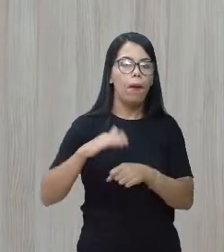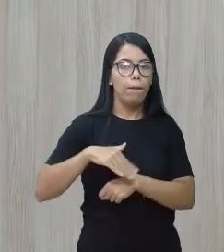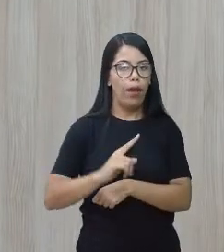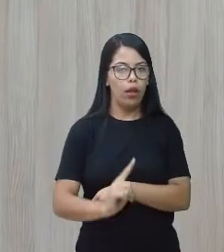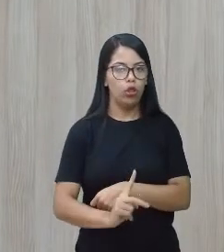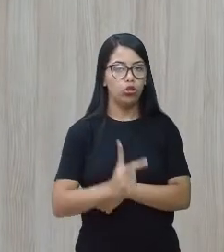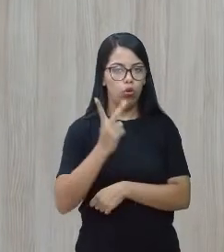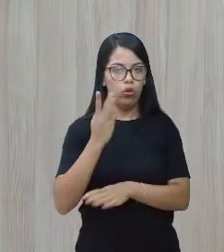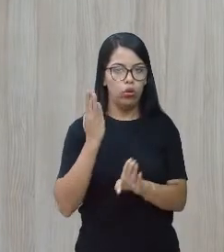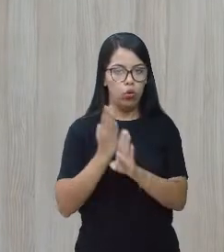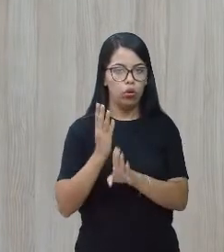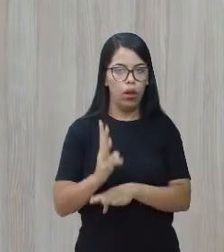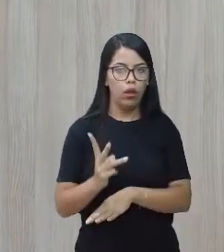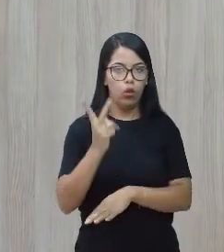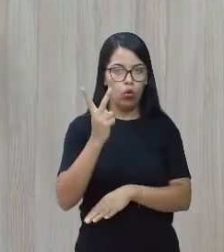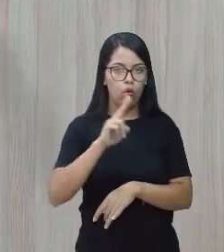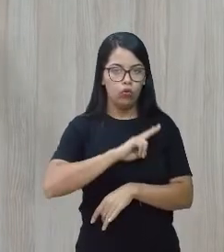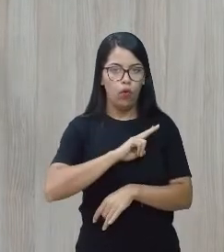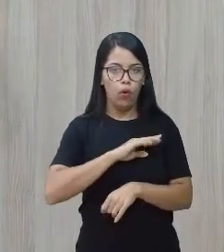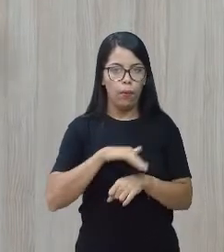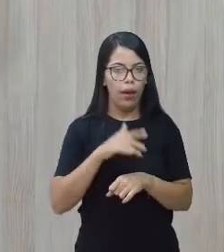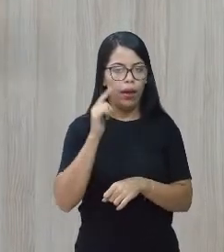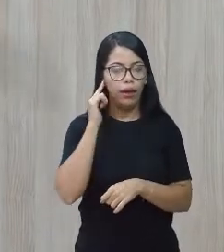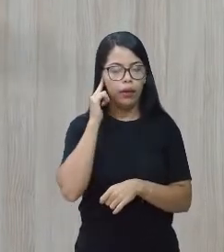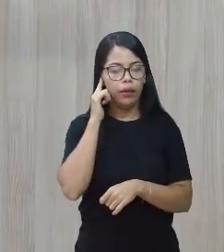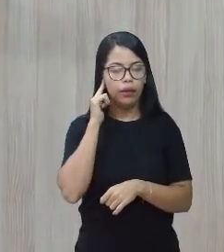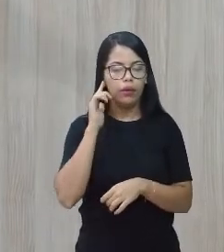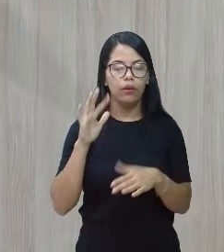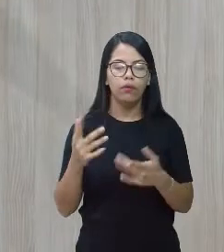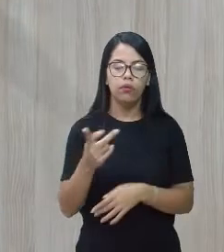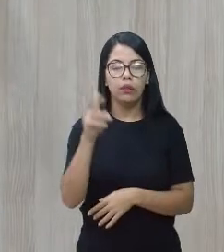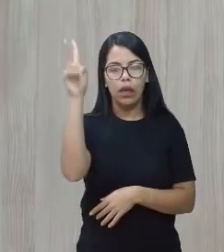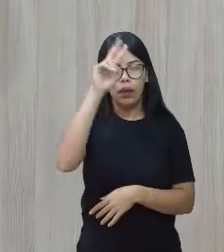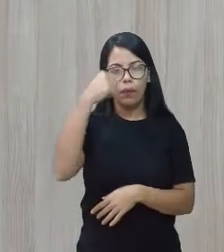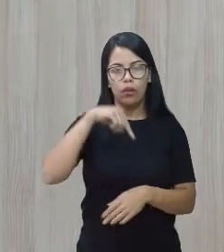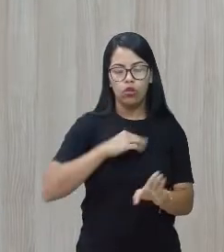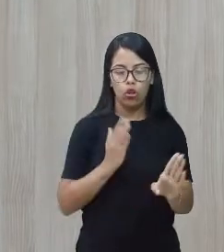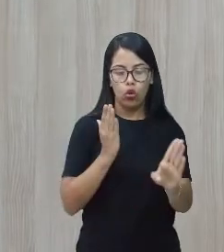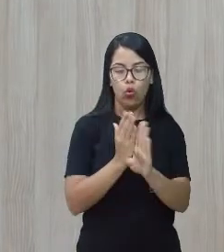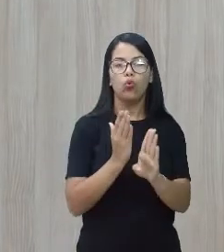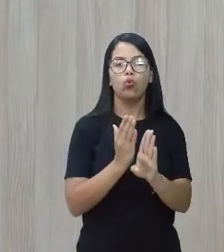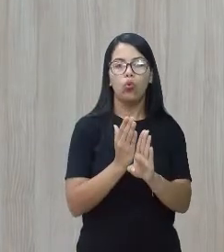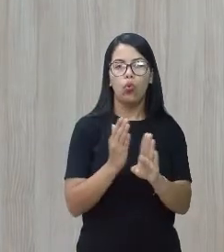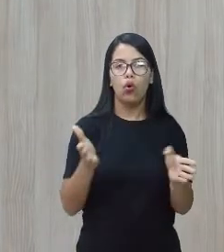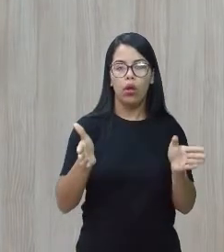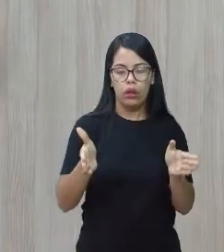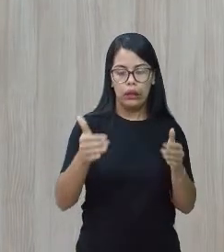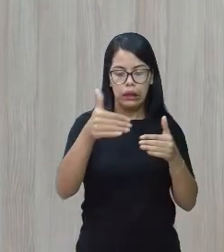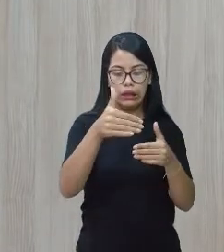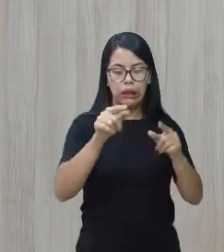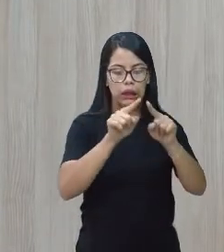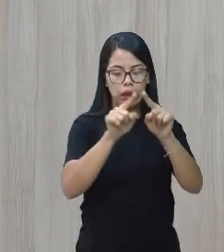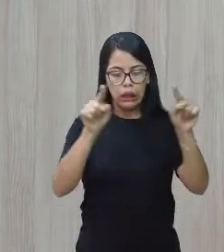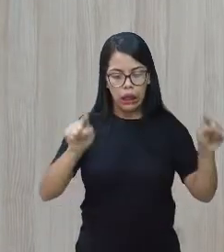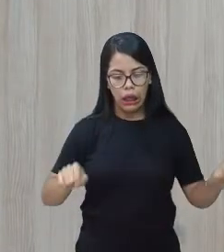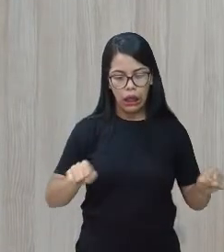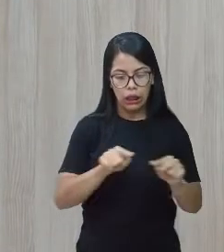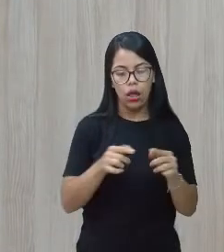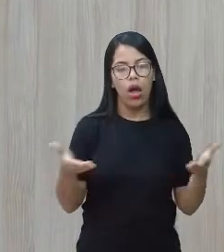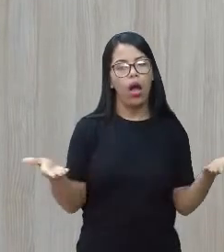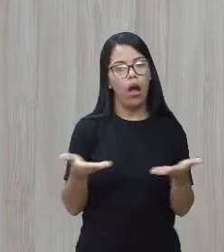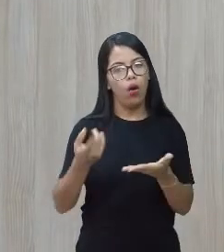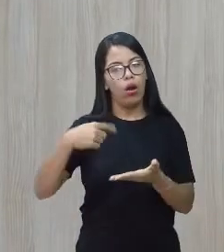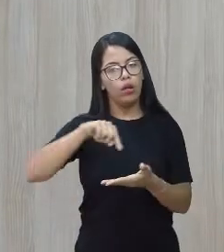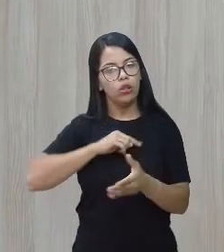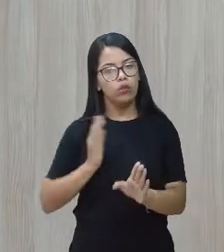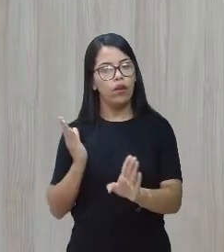volumes. Lembra, né? Encontramos o volume de um bloco retangular e hoje nós vamos encontrar o volume de um cubo e o volume de